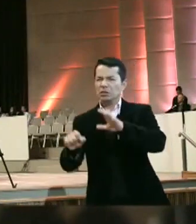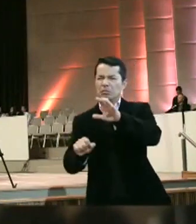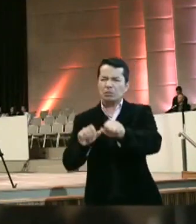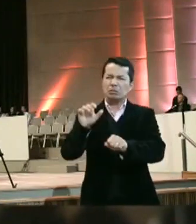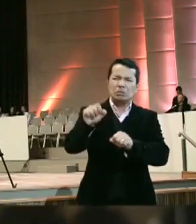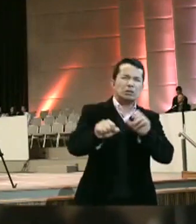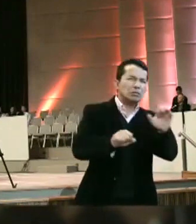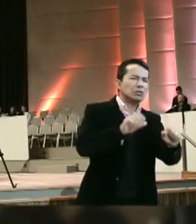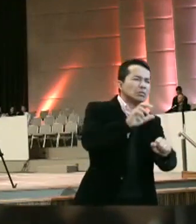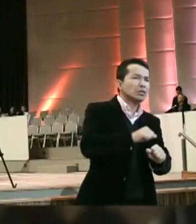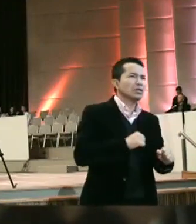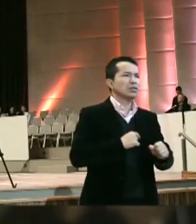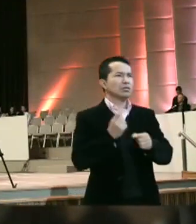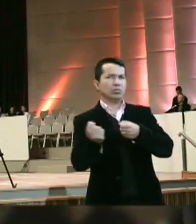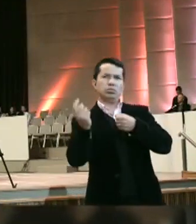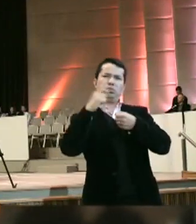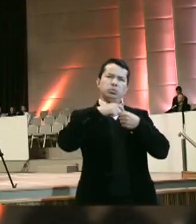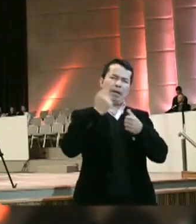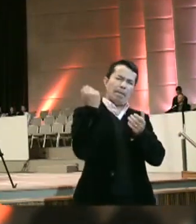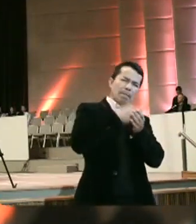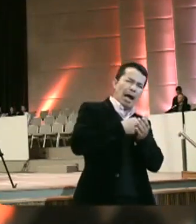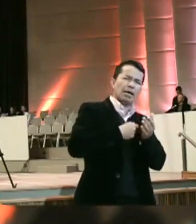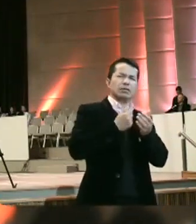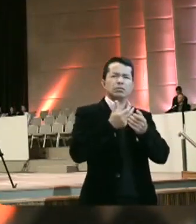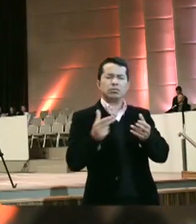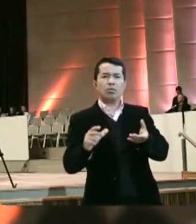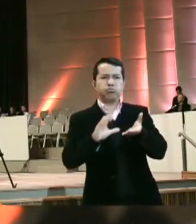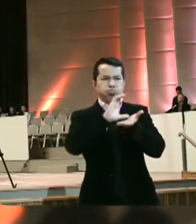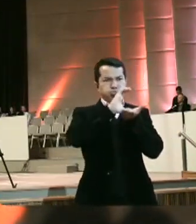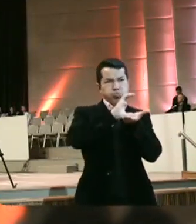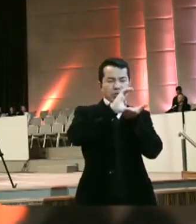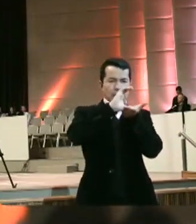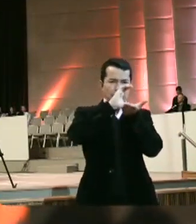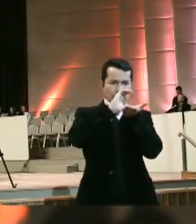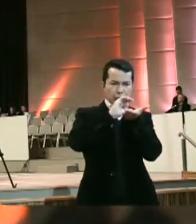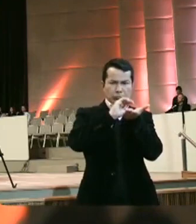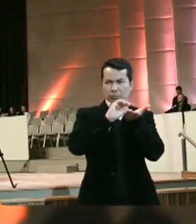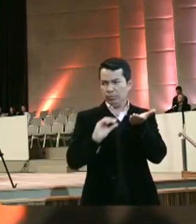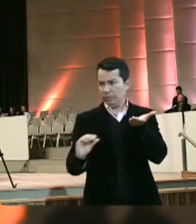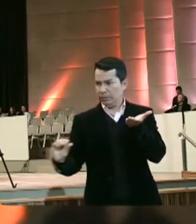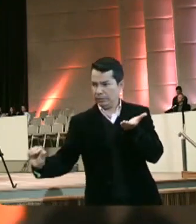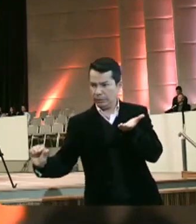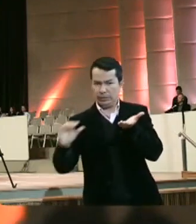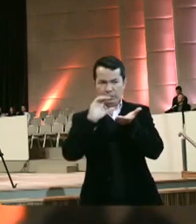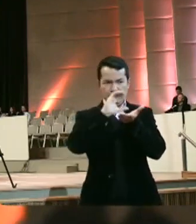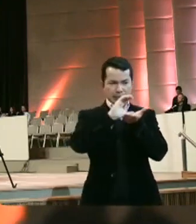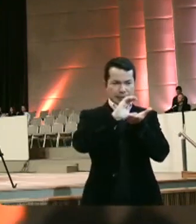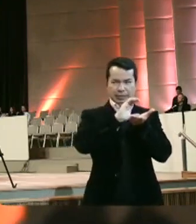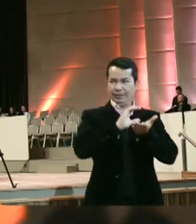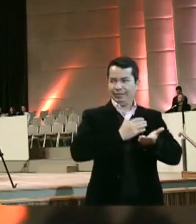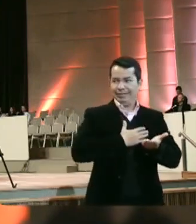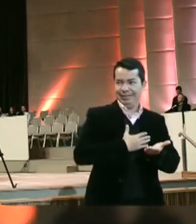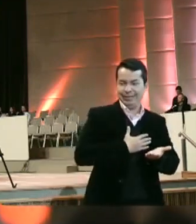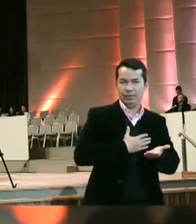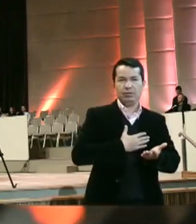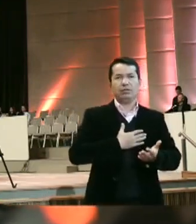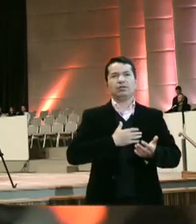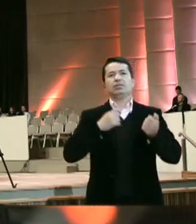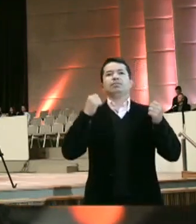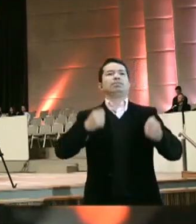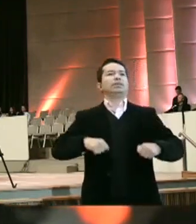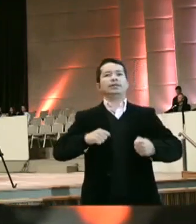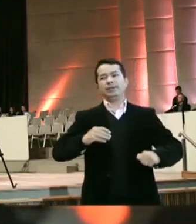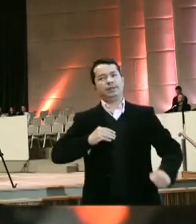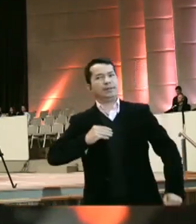desses impostos, até aquele valor, conseguindo, não conseguindo, era problema do coletor de impostos, ele tinha que dar para